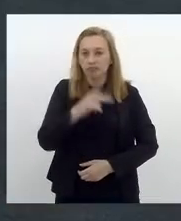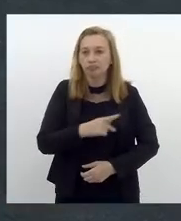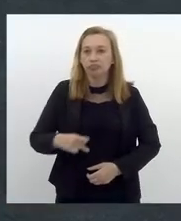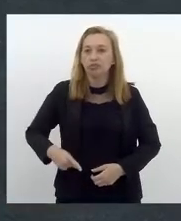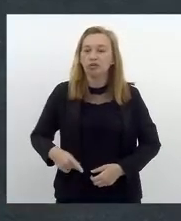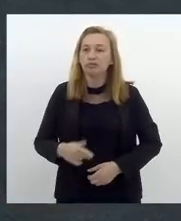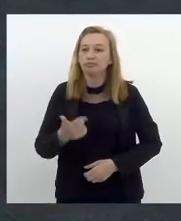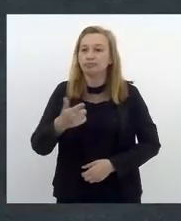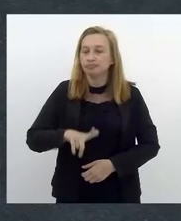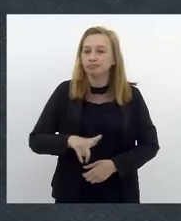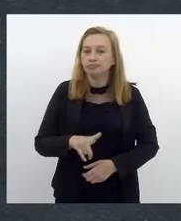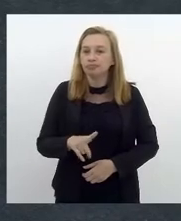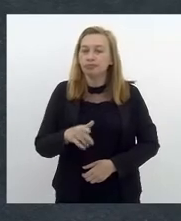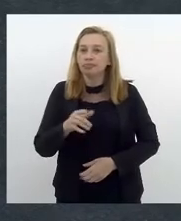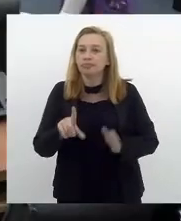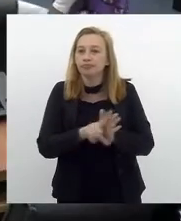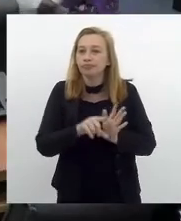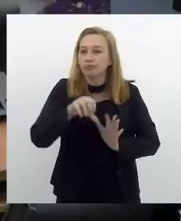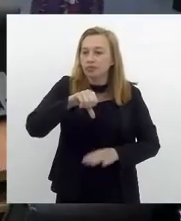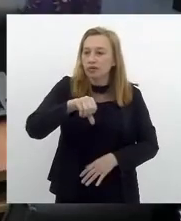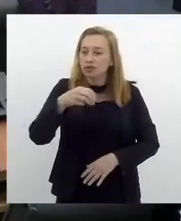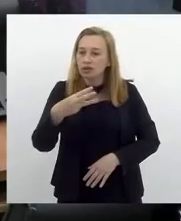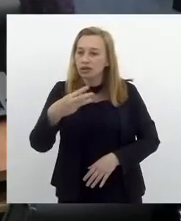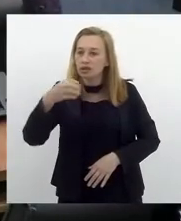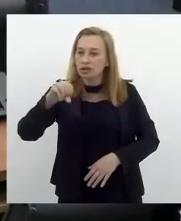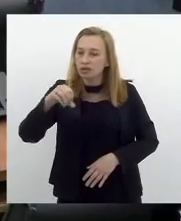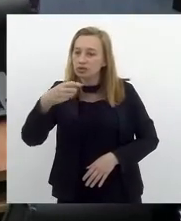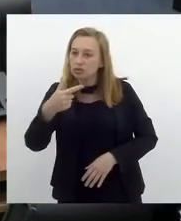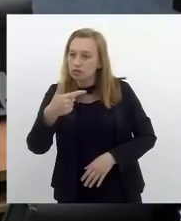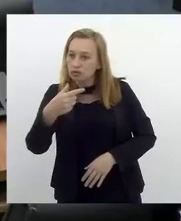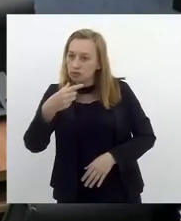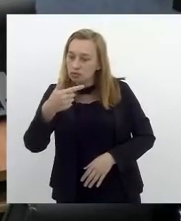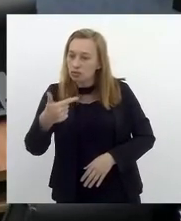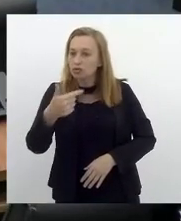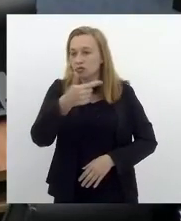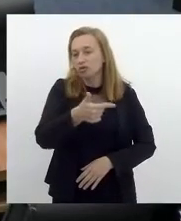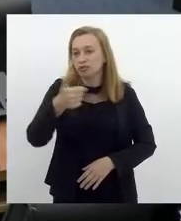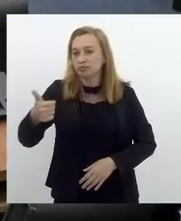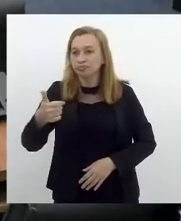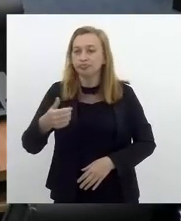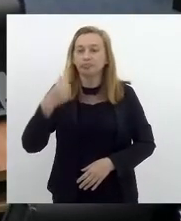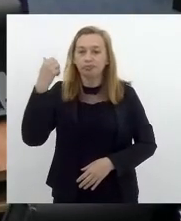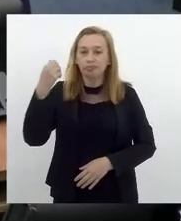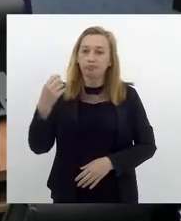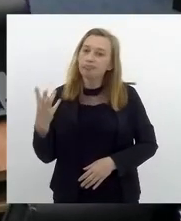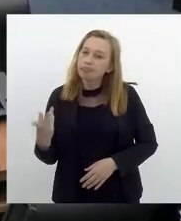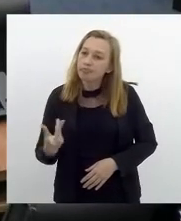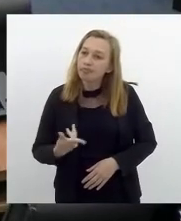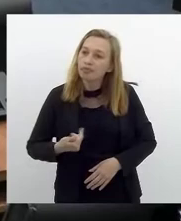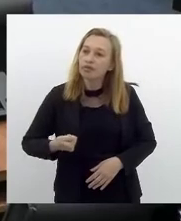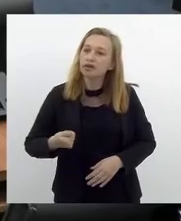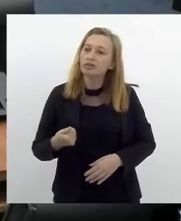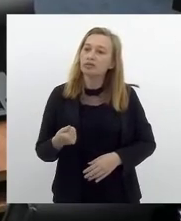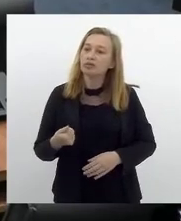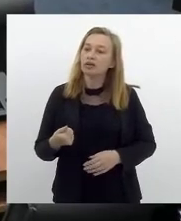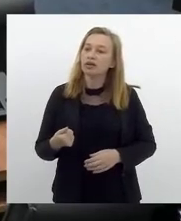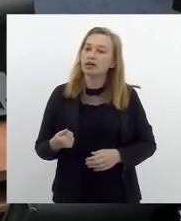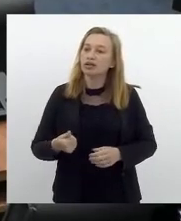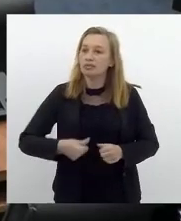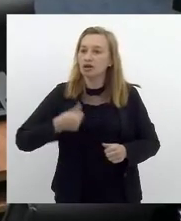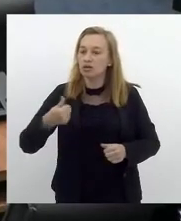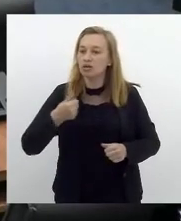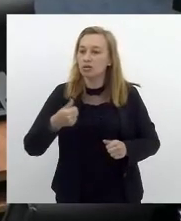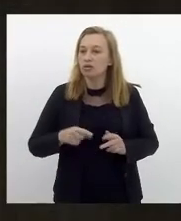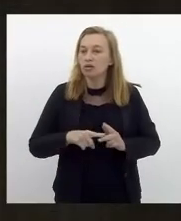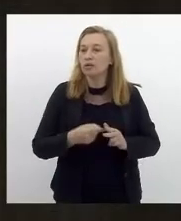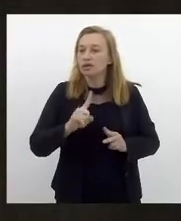há uma lei, a 9302 de 2021, há necessidade de uma melhor avaliação. Para não prejudicar o projeto, queria